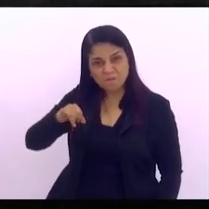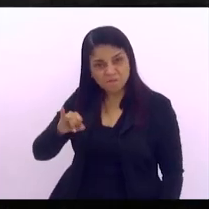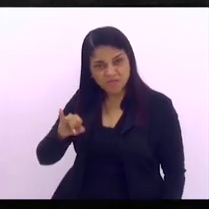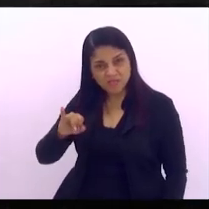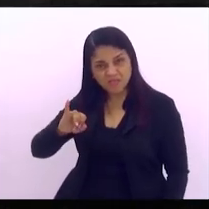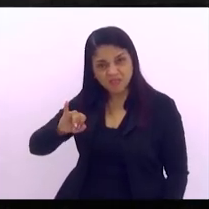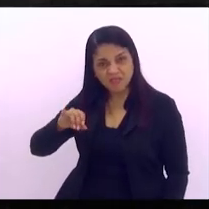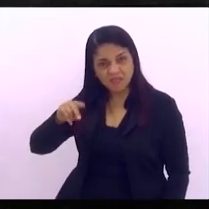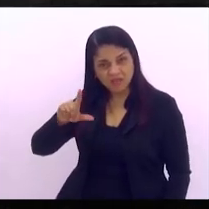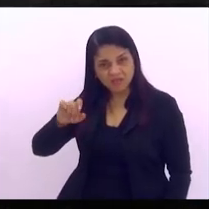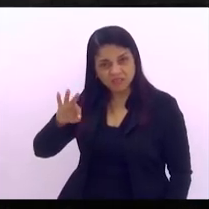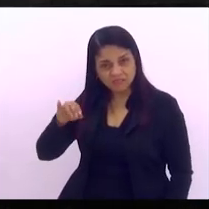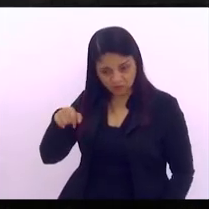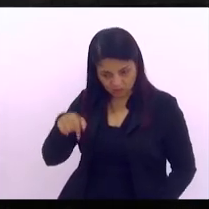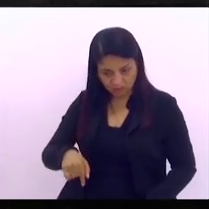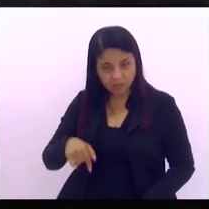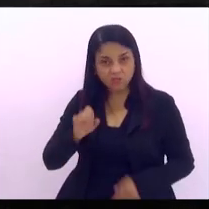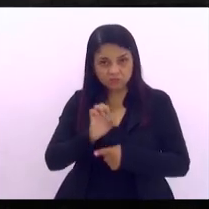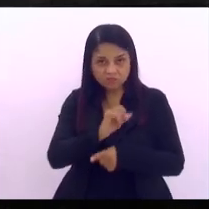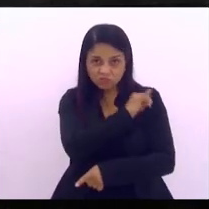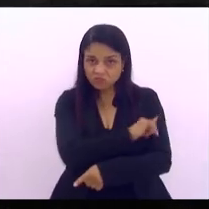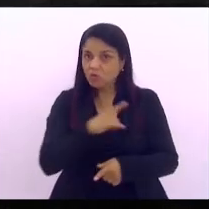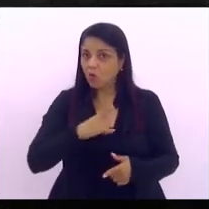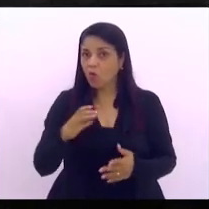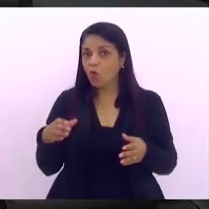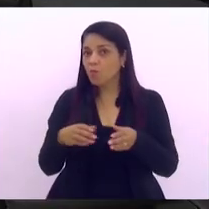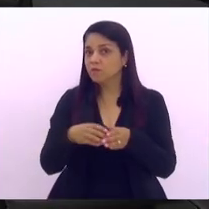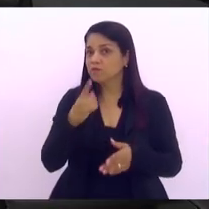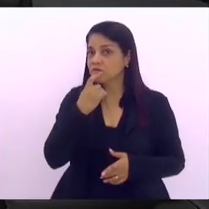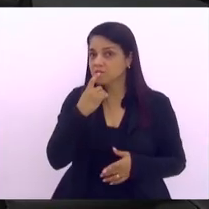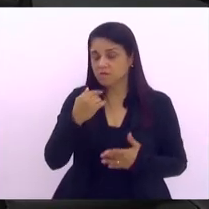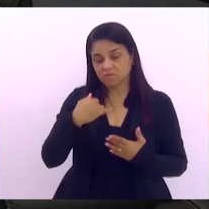Vermelho. Então, vamos abrir os olhos. Obrigado, presidente.